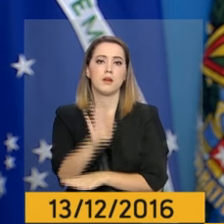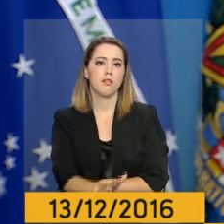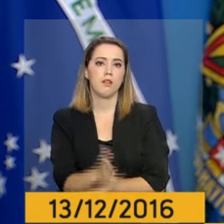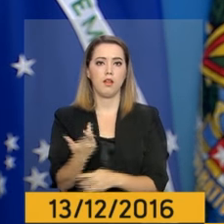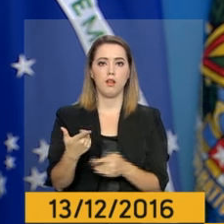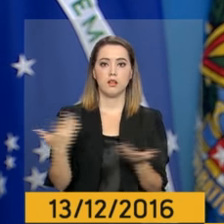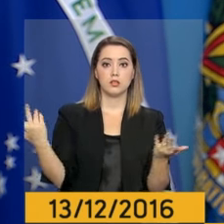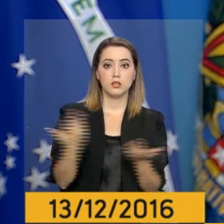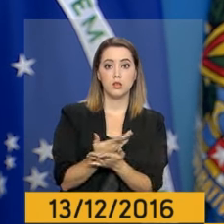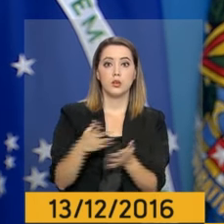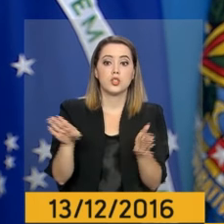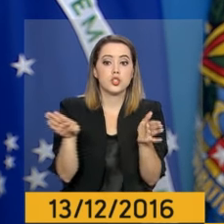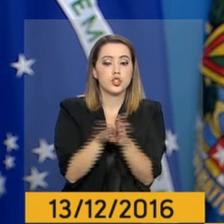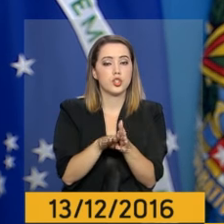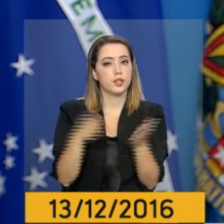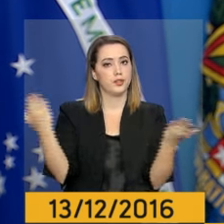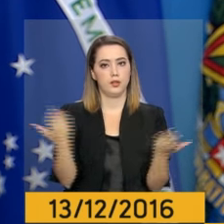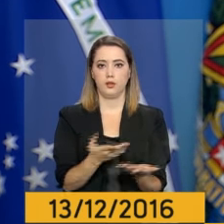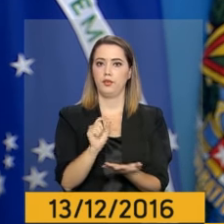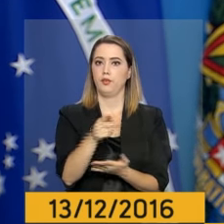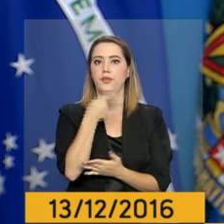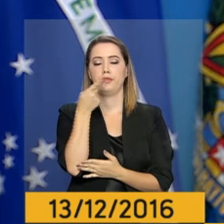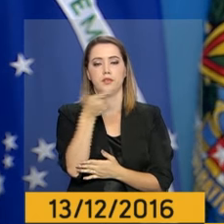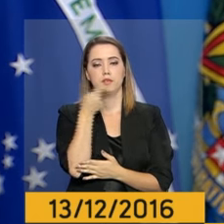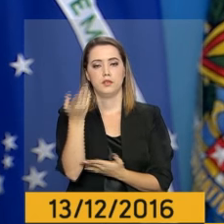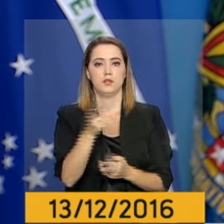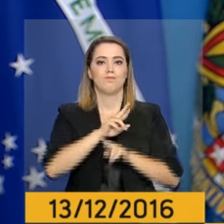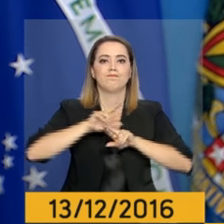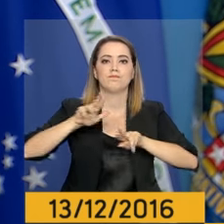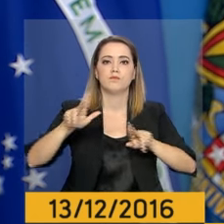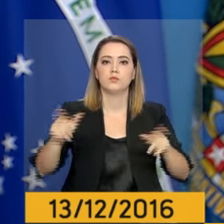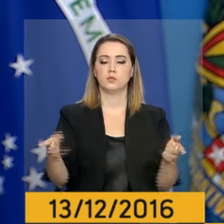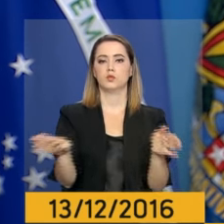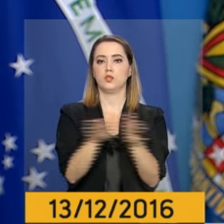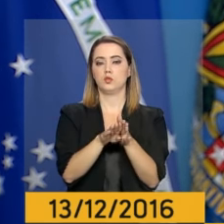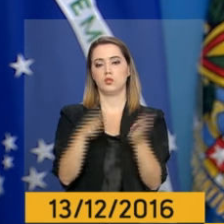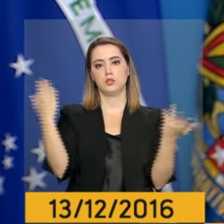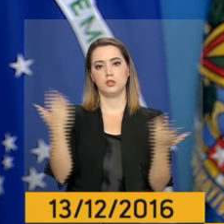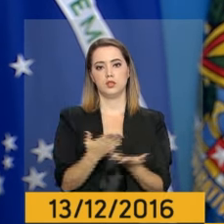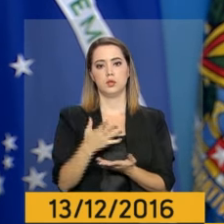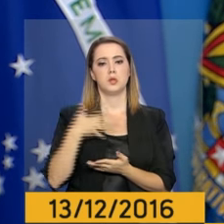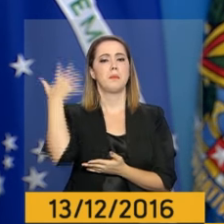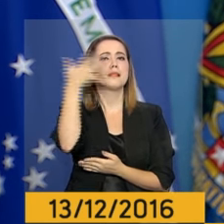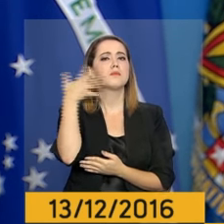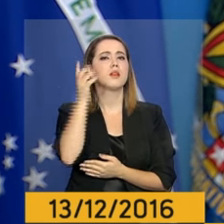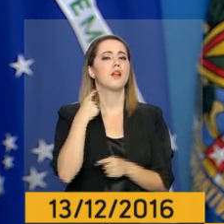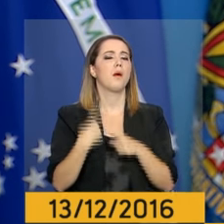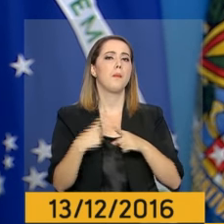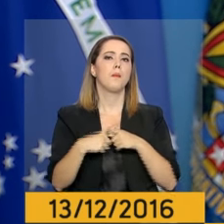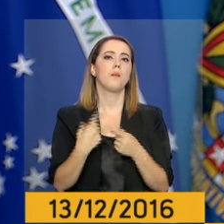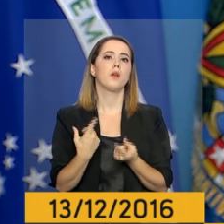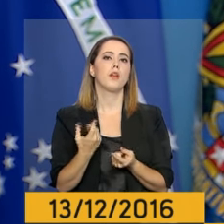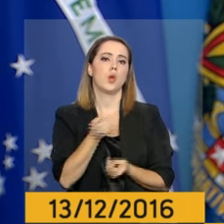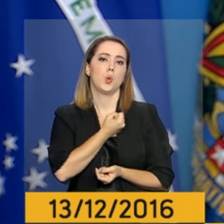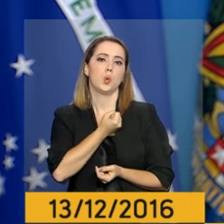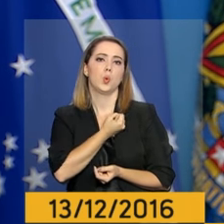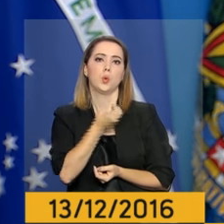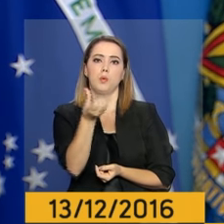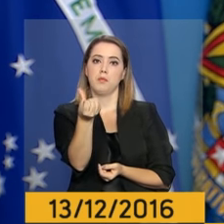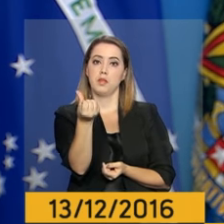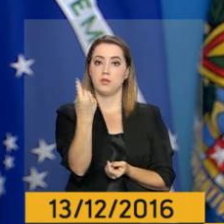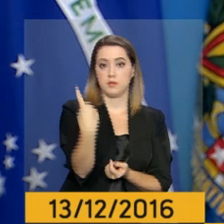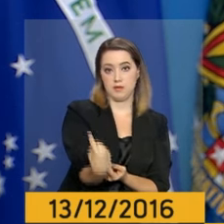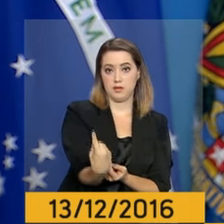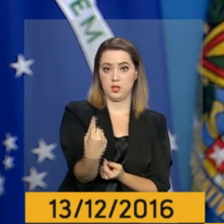senadores estão chegando agora. Falei com vários que chegaram agora. Eu digo isso para não esclarecer que o número de 61 também